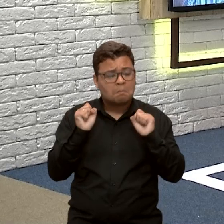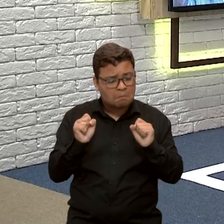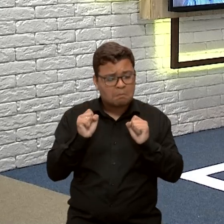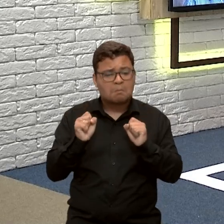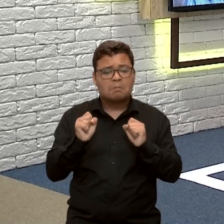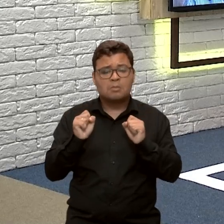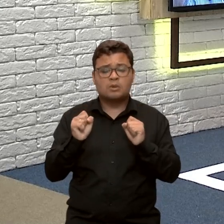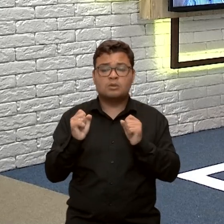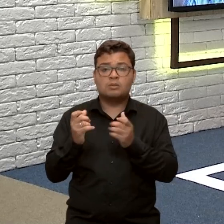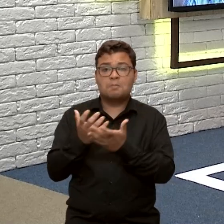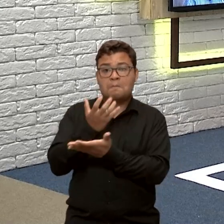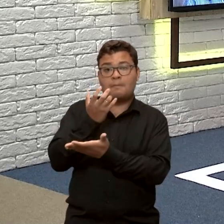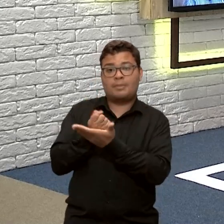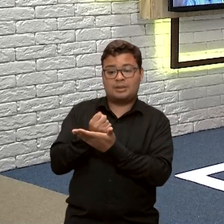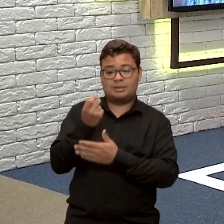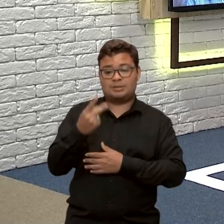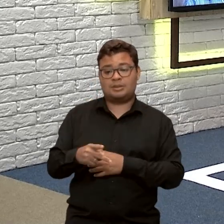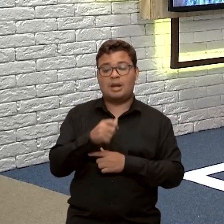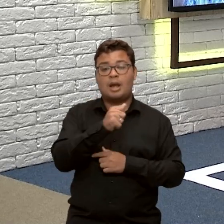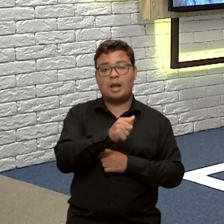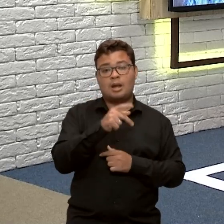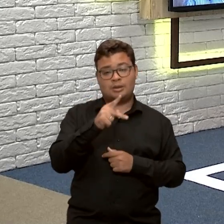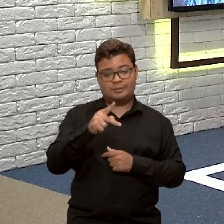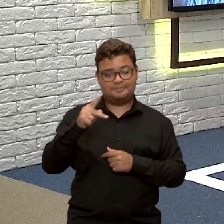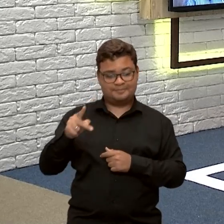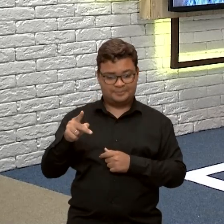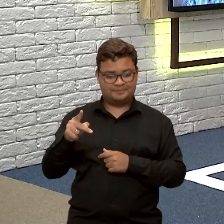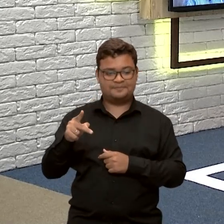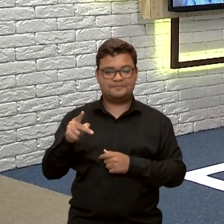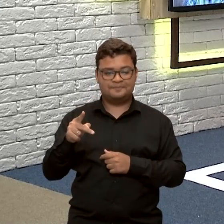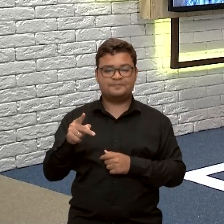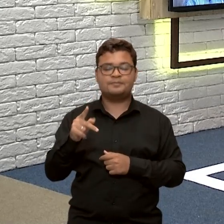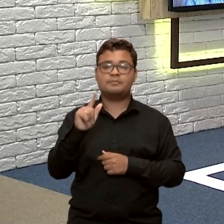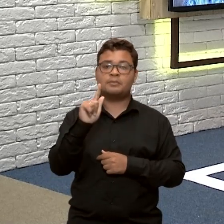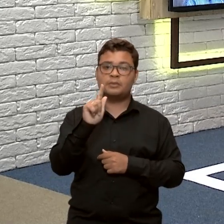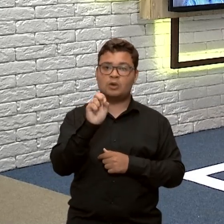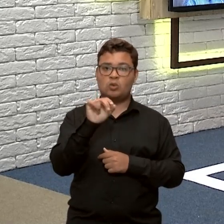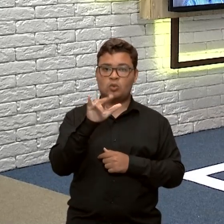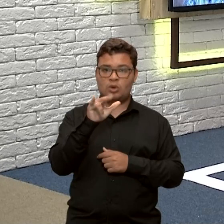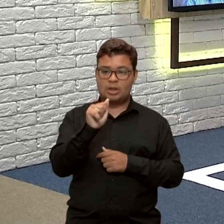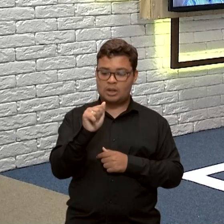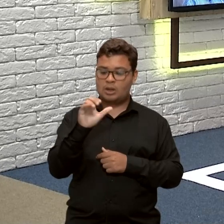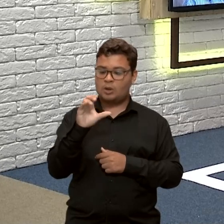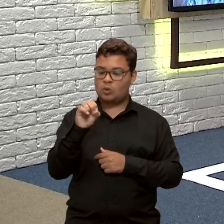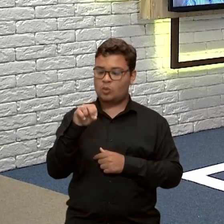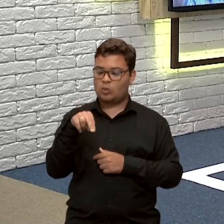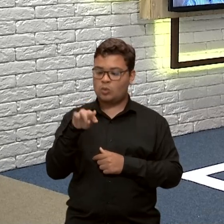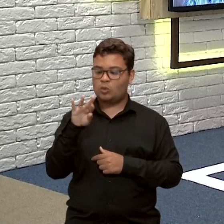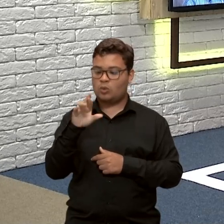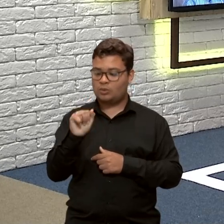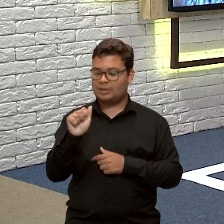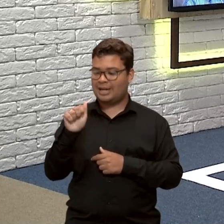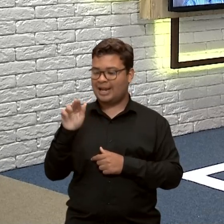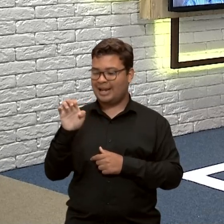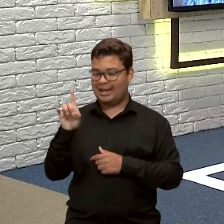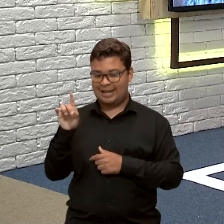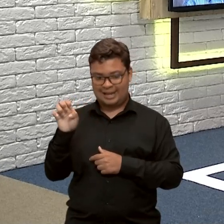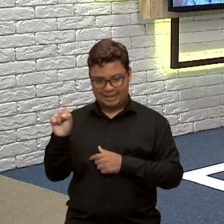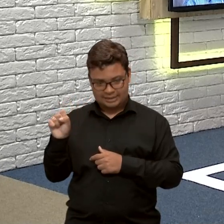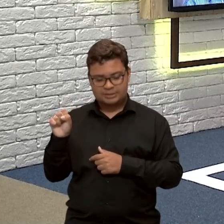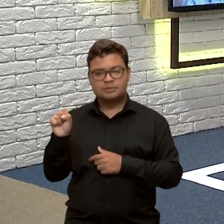em anos seguintes e falar de uma redução de casos, né, quem sabe. Camila, só um complemento, por favor?